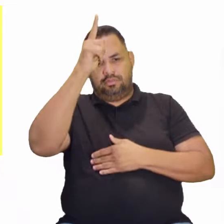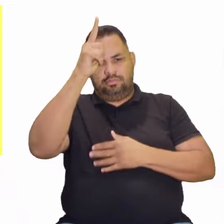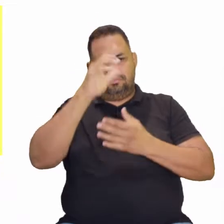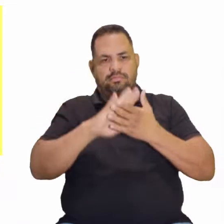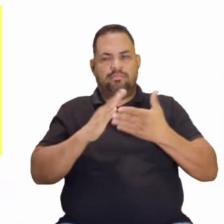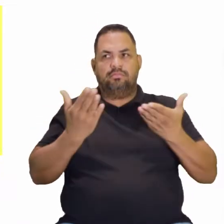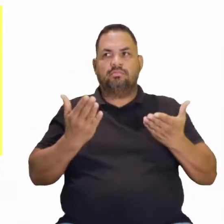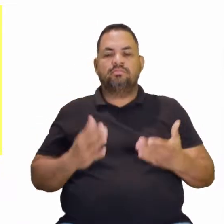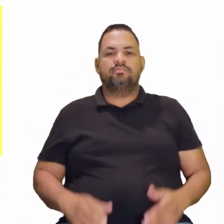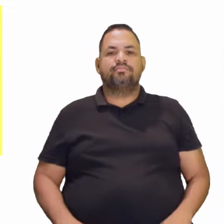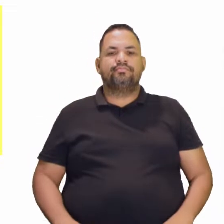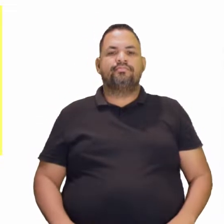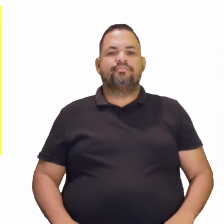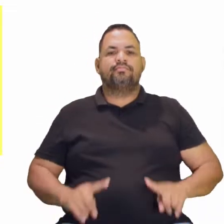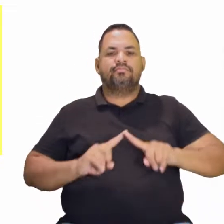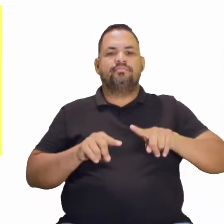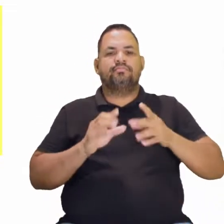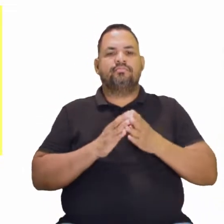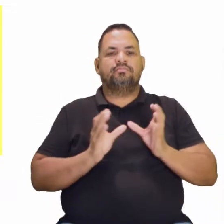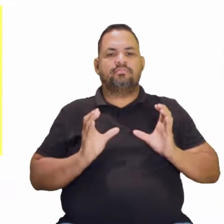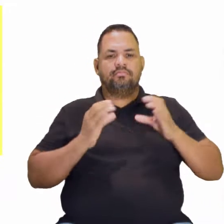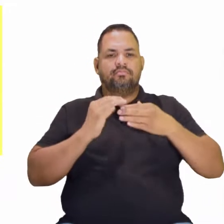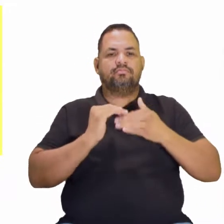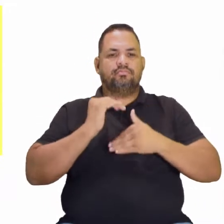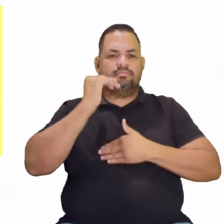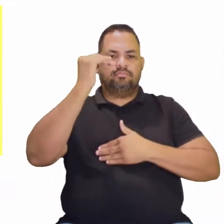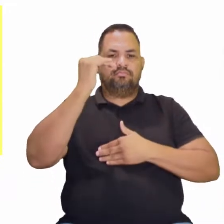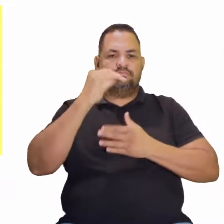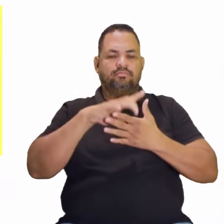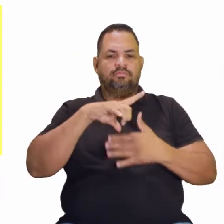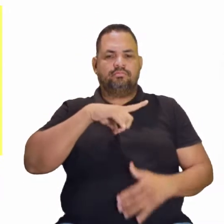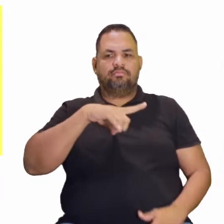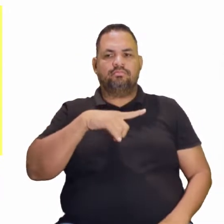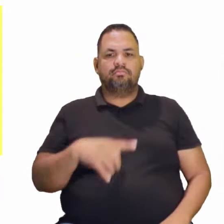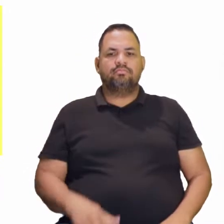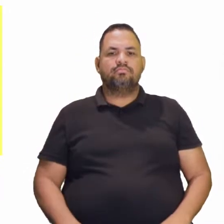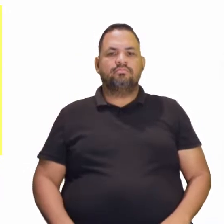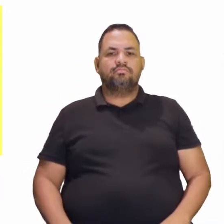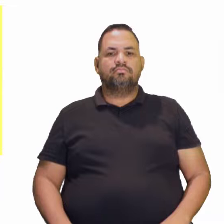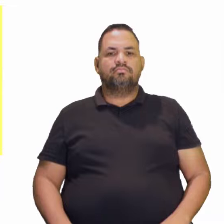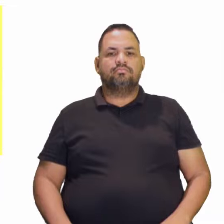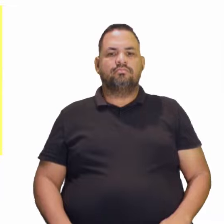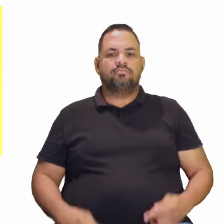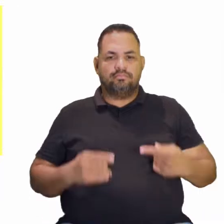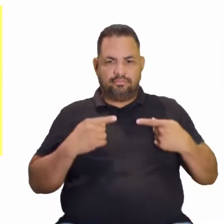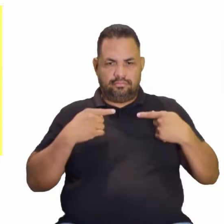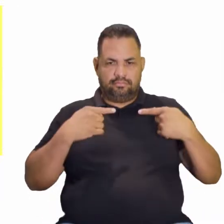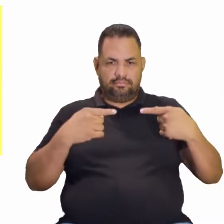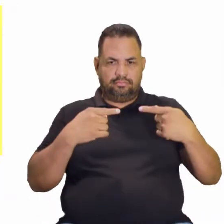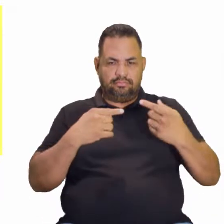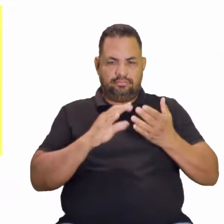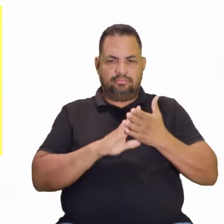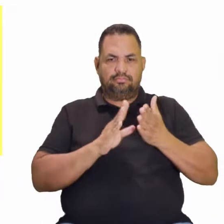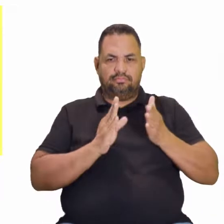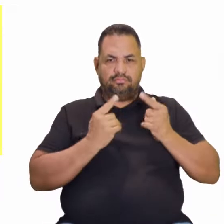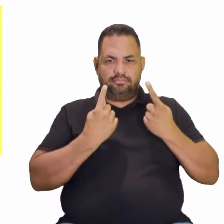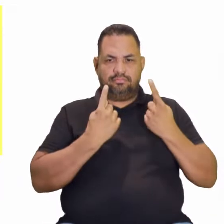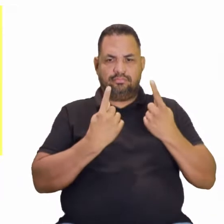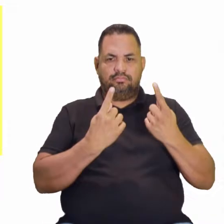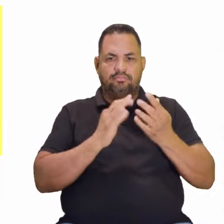inteiro. Então, mas teve aquele grupo que foi o grupo maior. Então, olha só, em paralelo, o Brasil